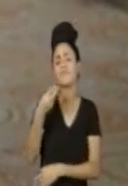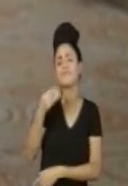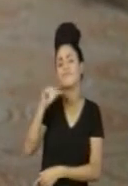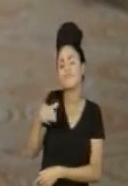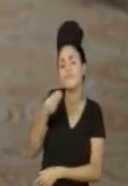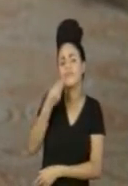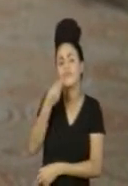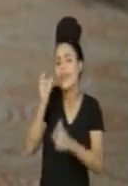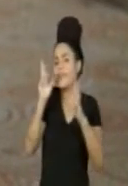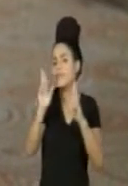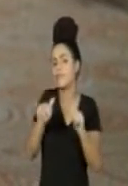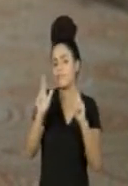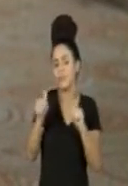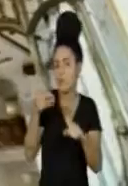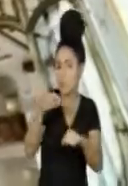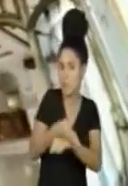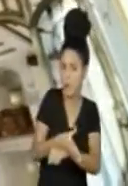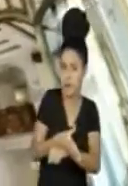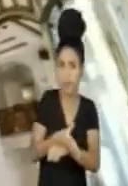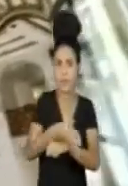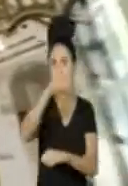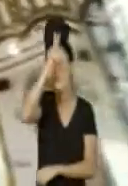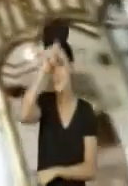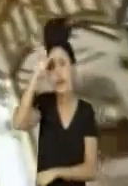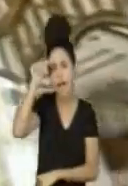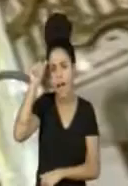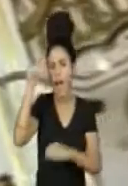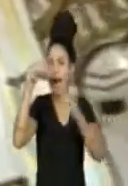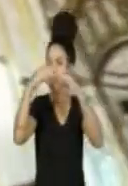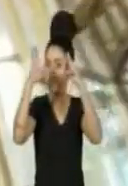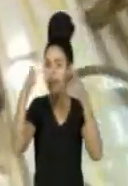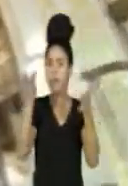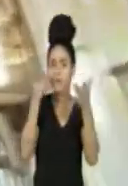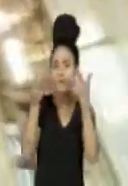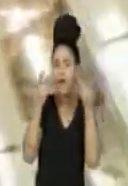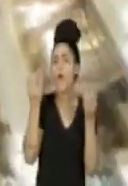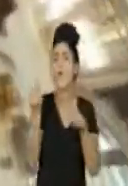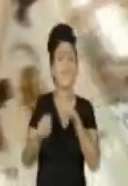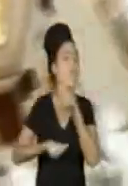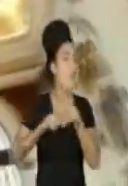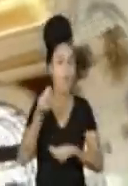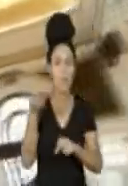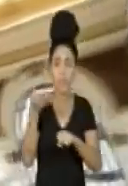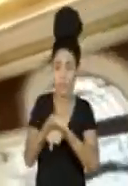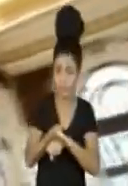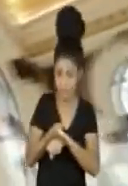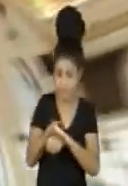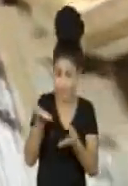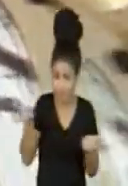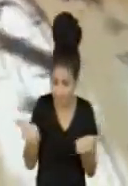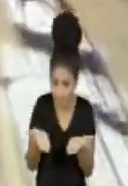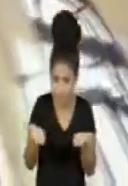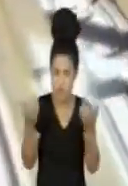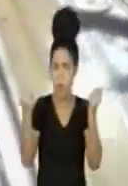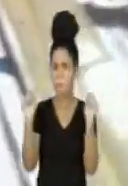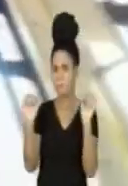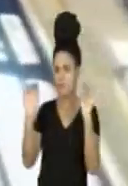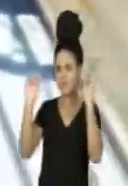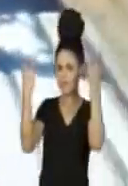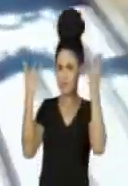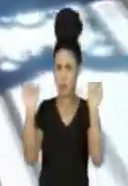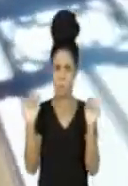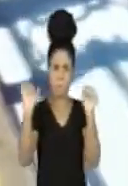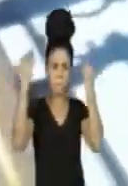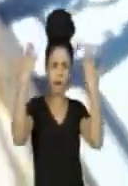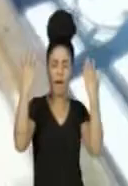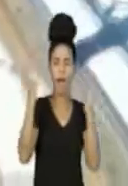entrar no municipal. Como que se entra no municipal, né? Os shows, os espetáculos que tem aqui